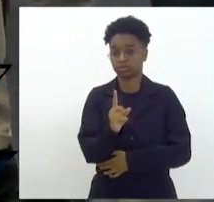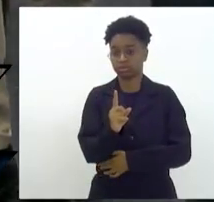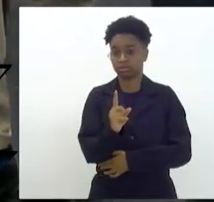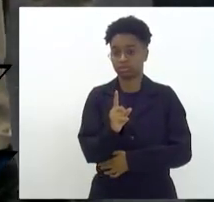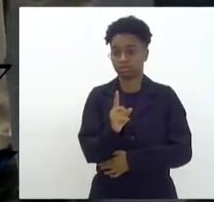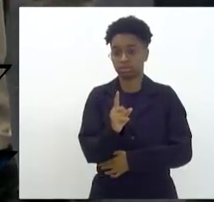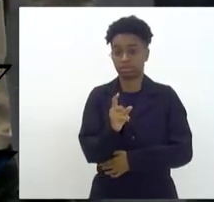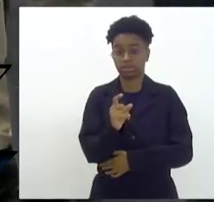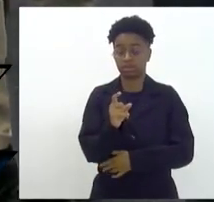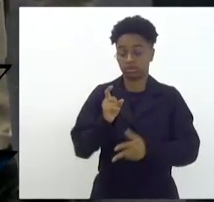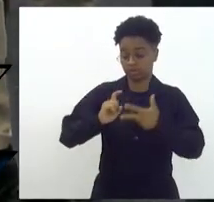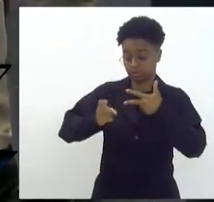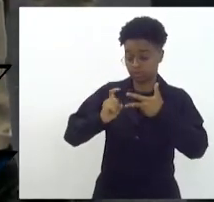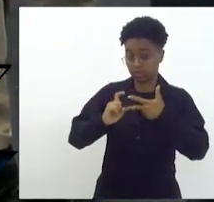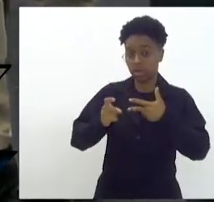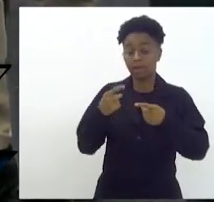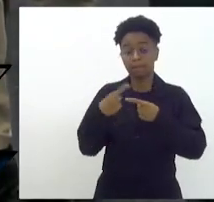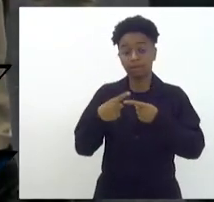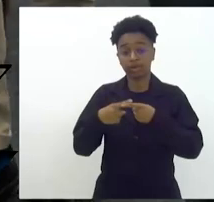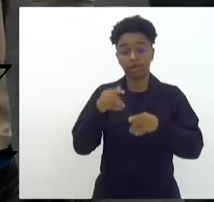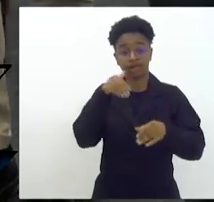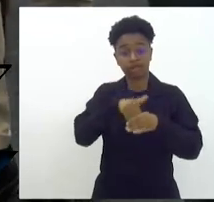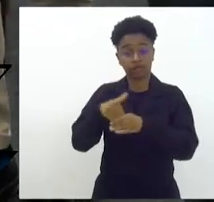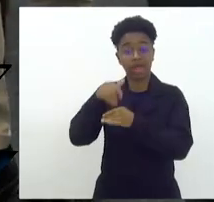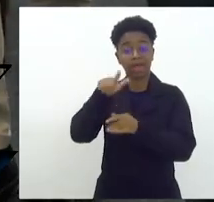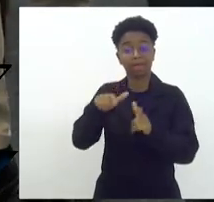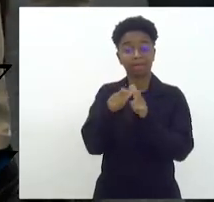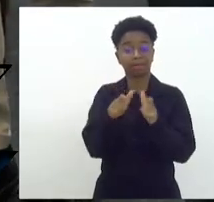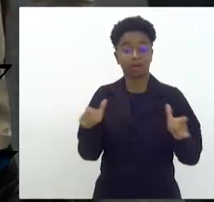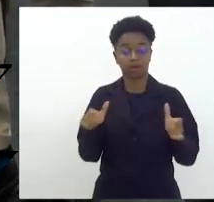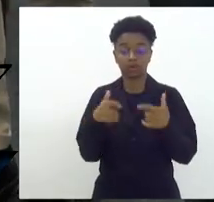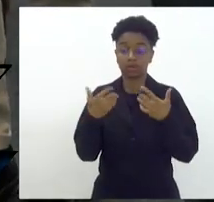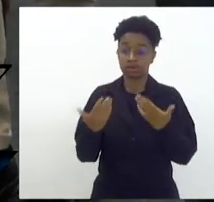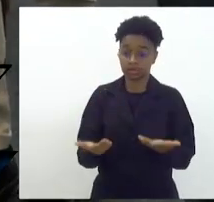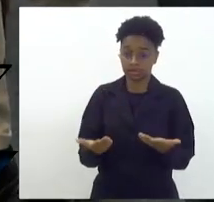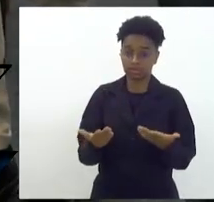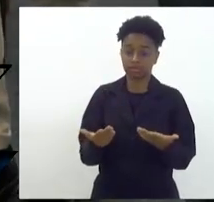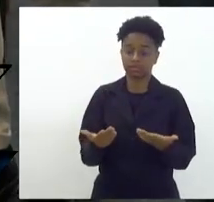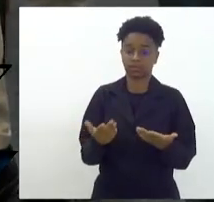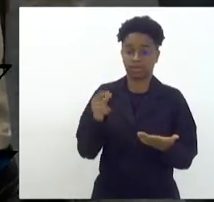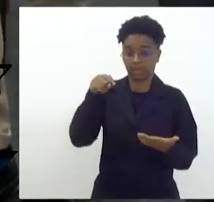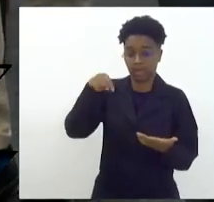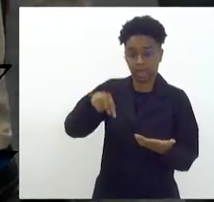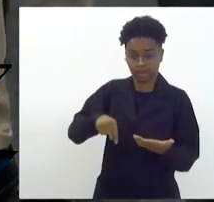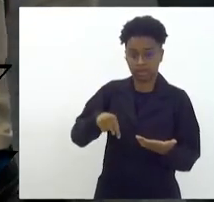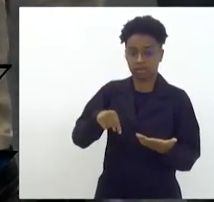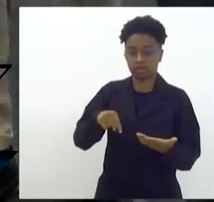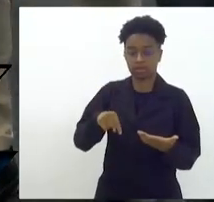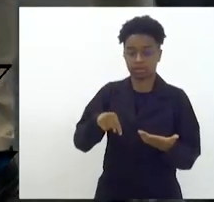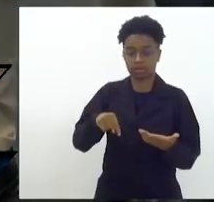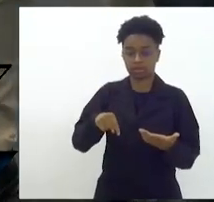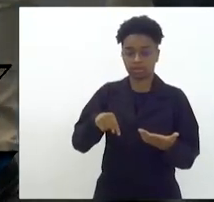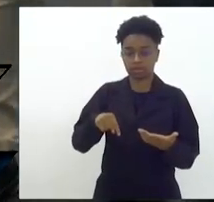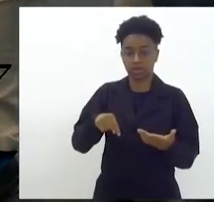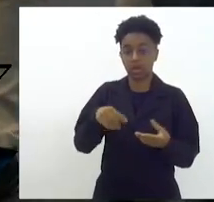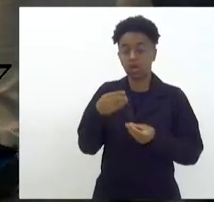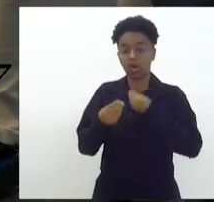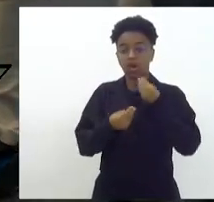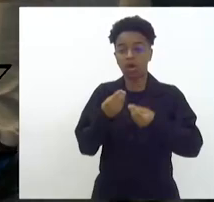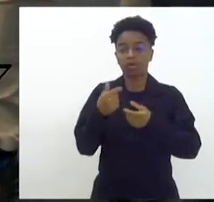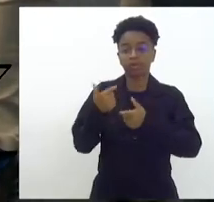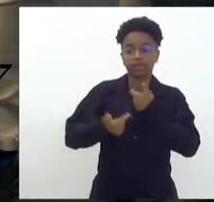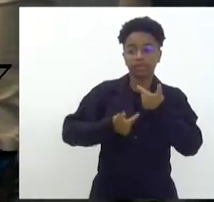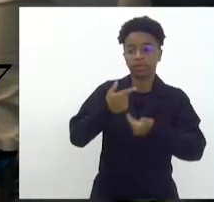No Poder Executivo já que a eleição é majoritária então aqui pela forma como o quociente eleitoral é trabalhado